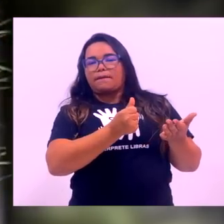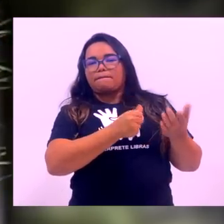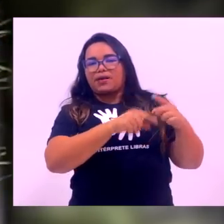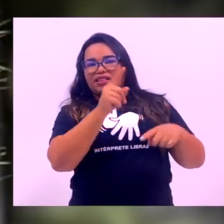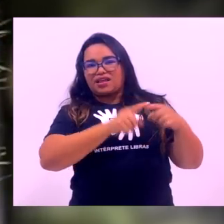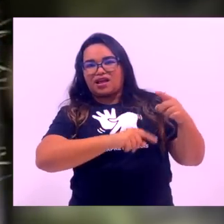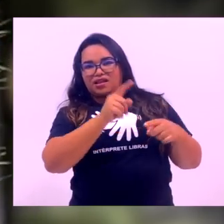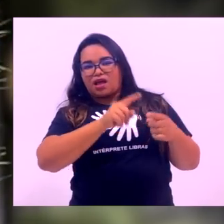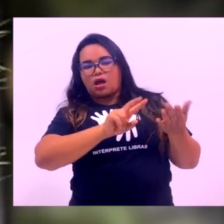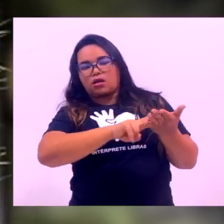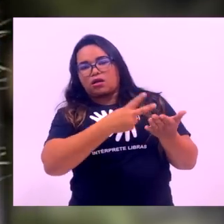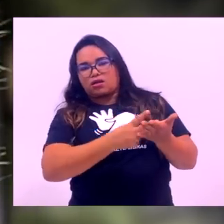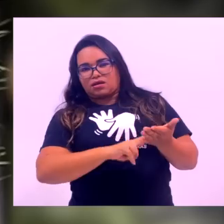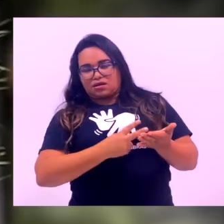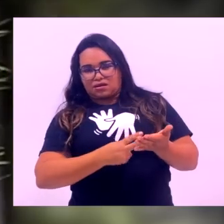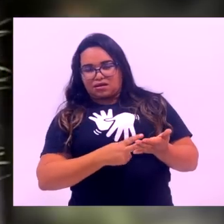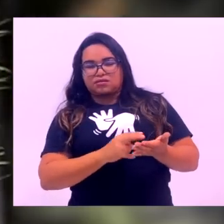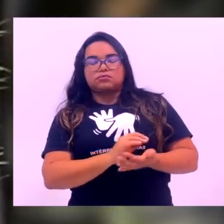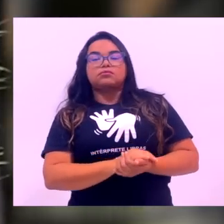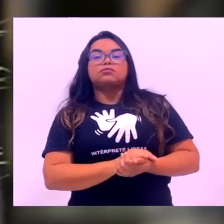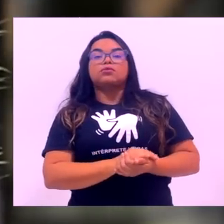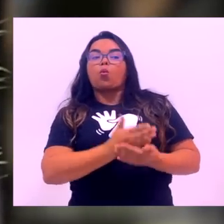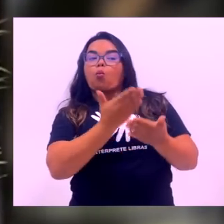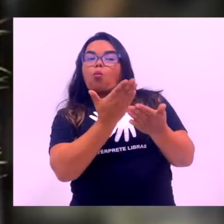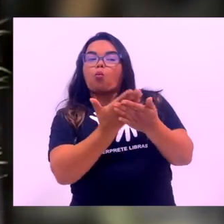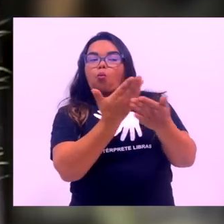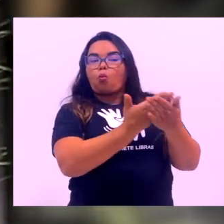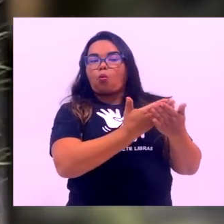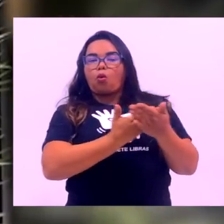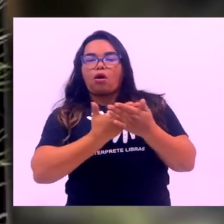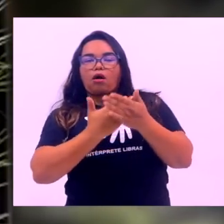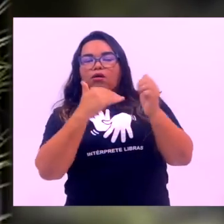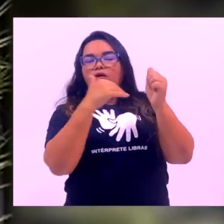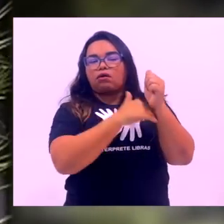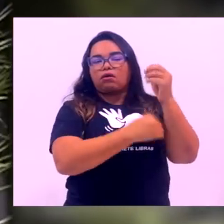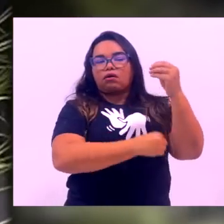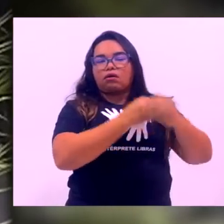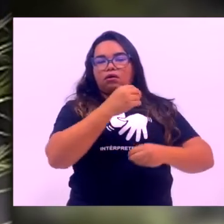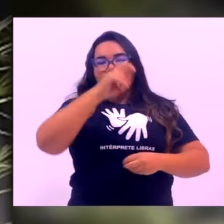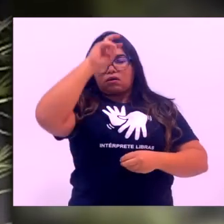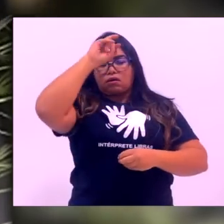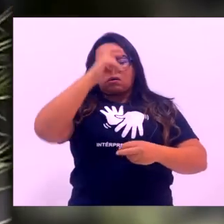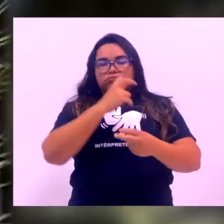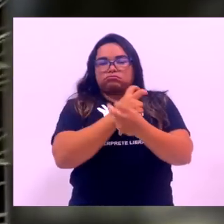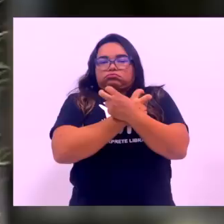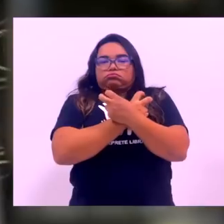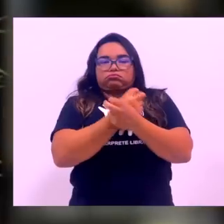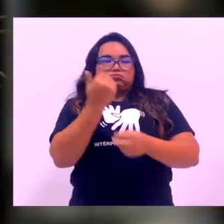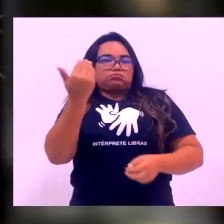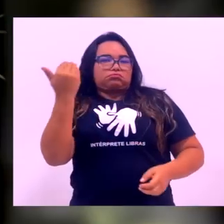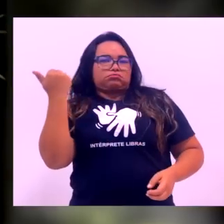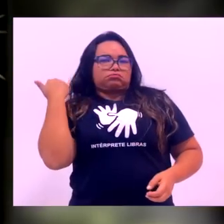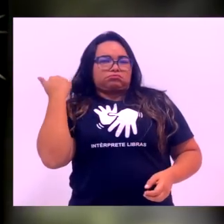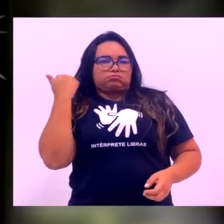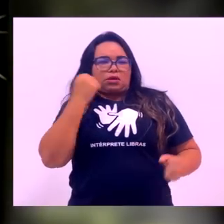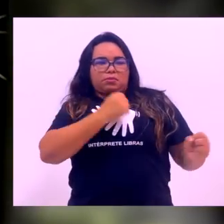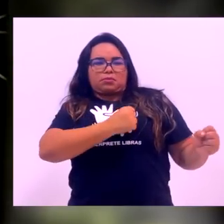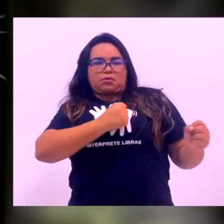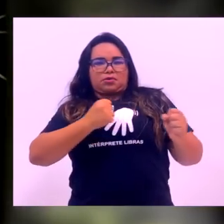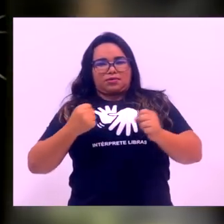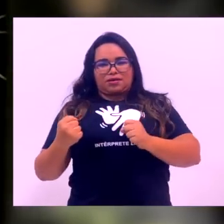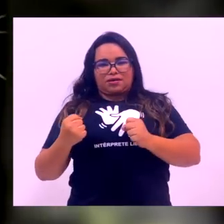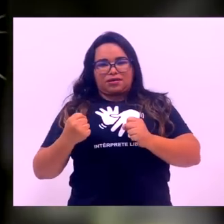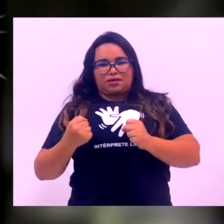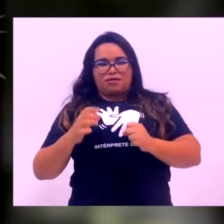história impressionante? E eles estudaram os segredos do poder dos egípcios no mundo do